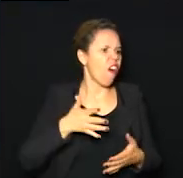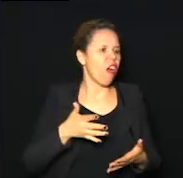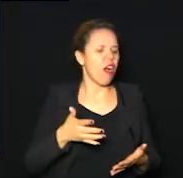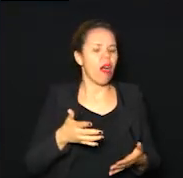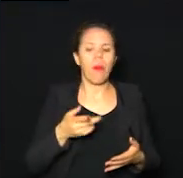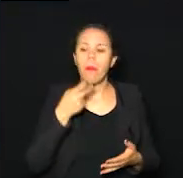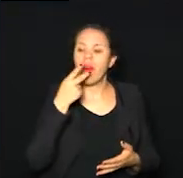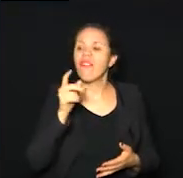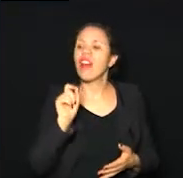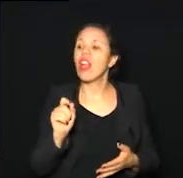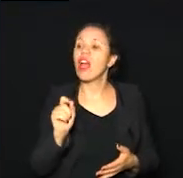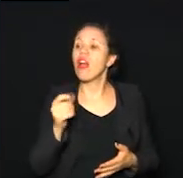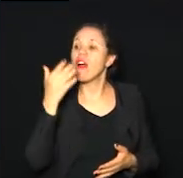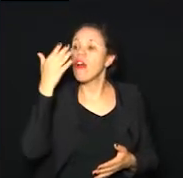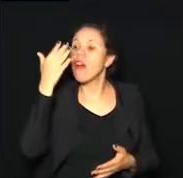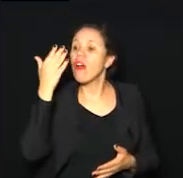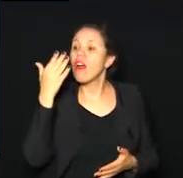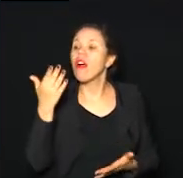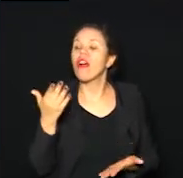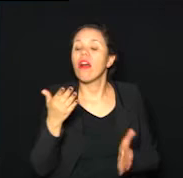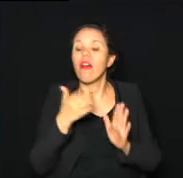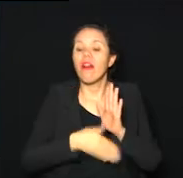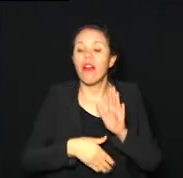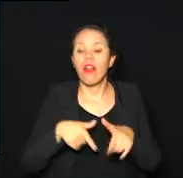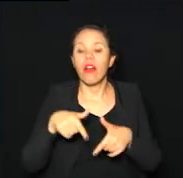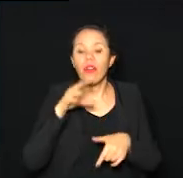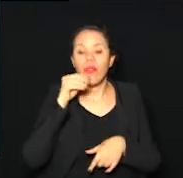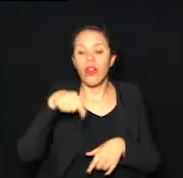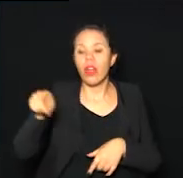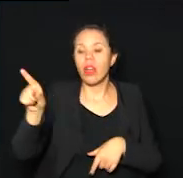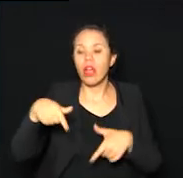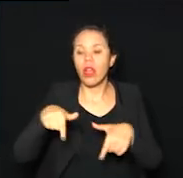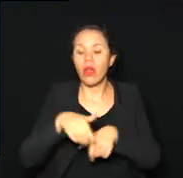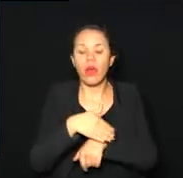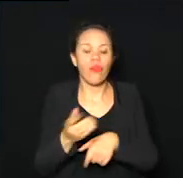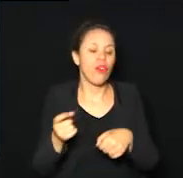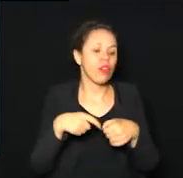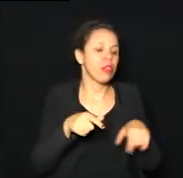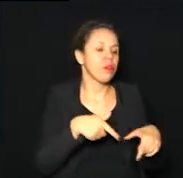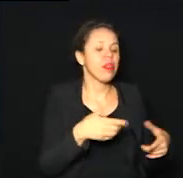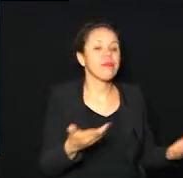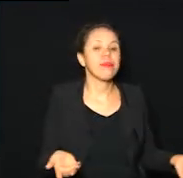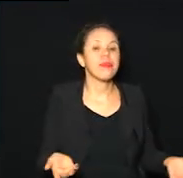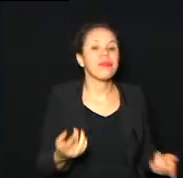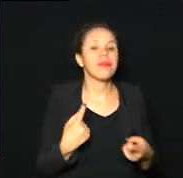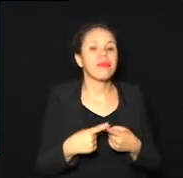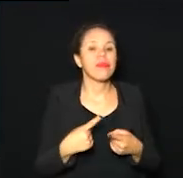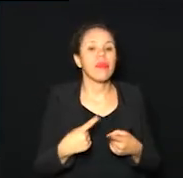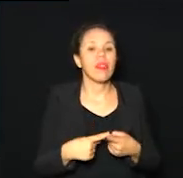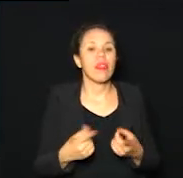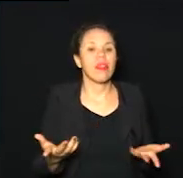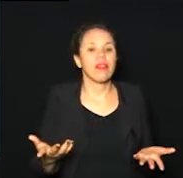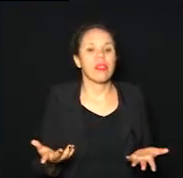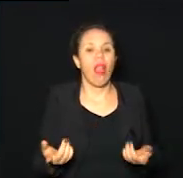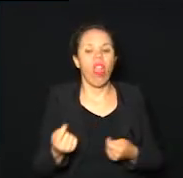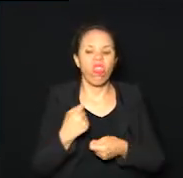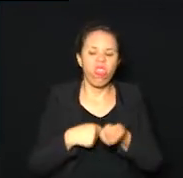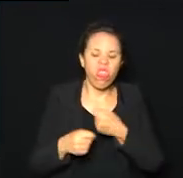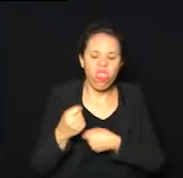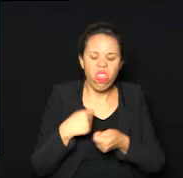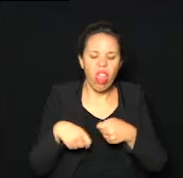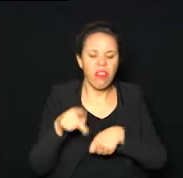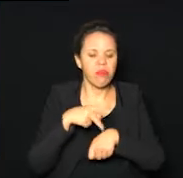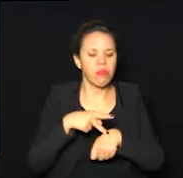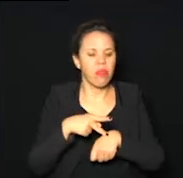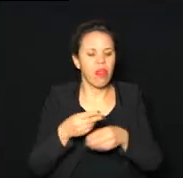para dizer que o trabalhador tinha que ir para a rua, voltar ao trabalho, porque senão quebrava a economia do